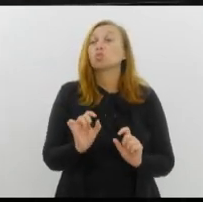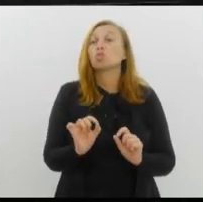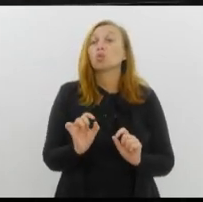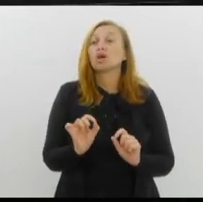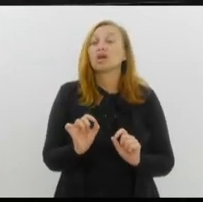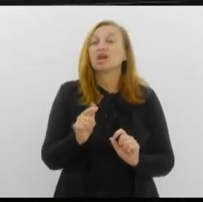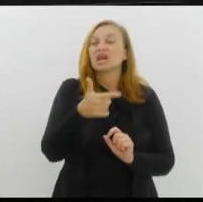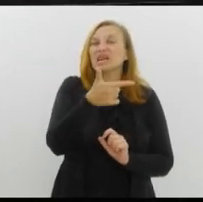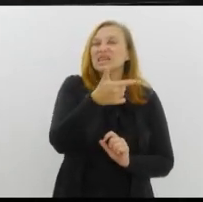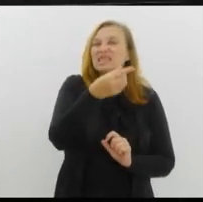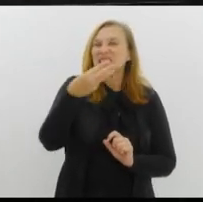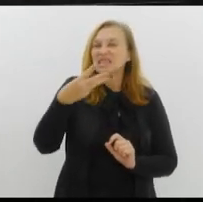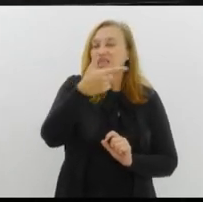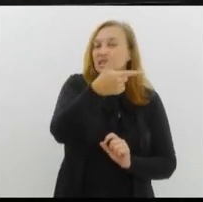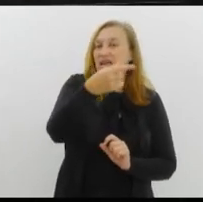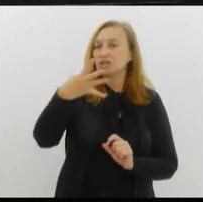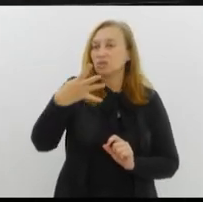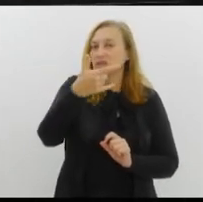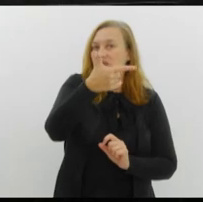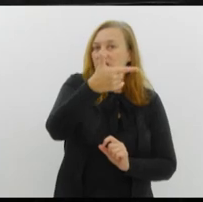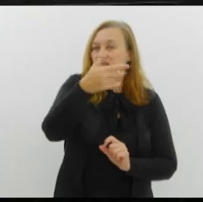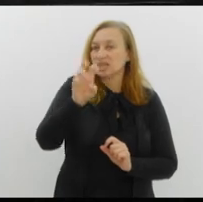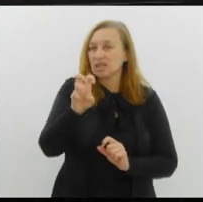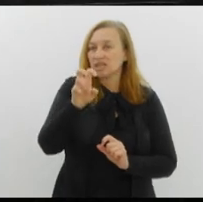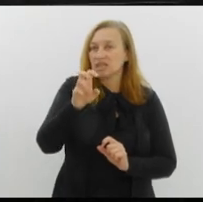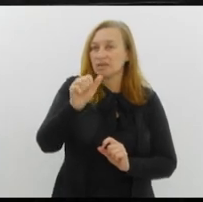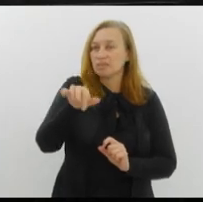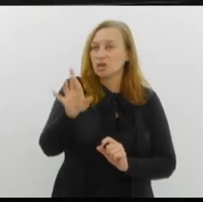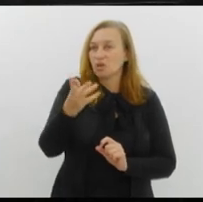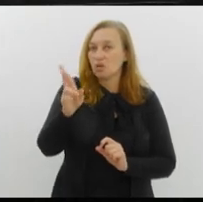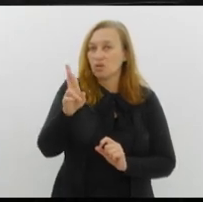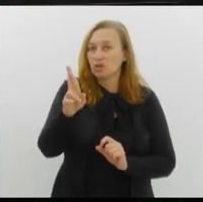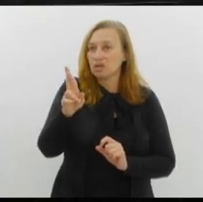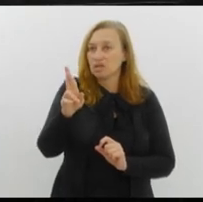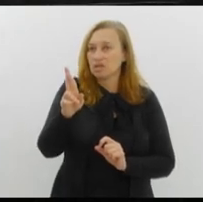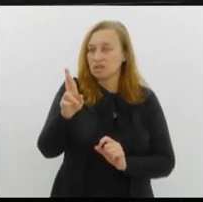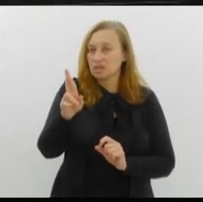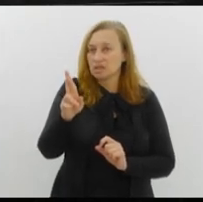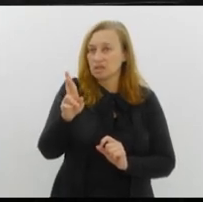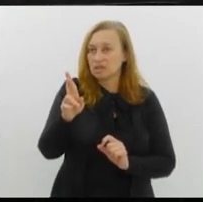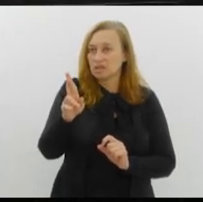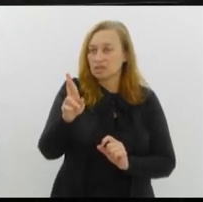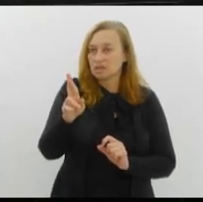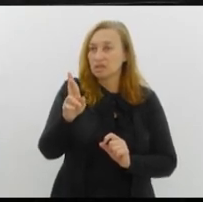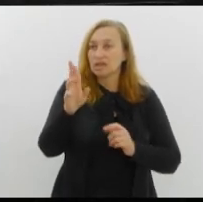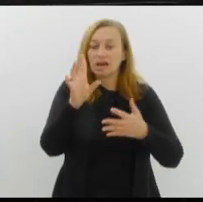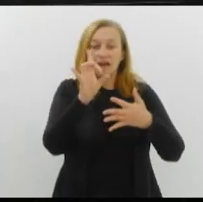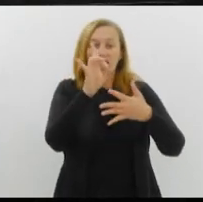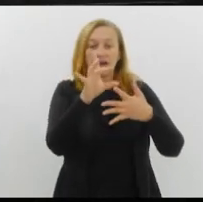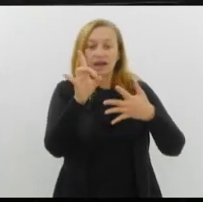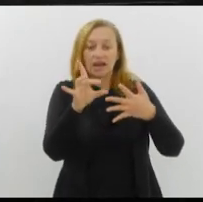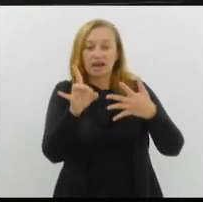13, 14 e 15 bilhões de reais a cada ano, 25, 26, 27,